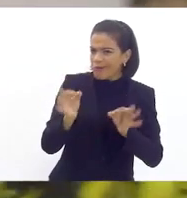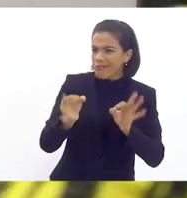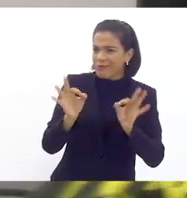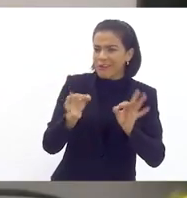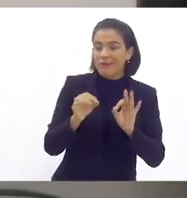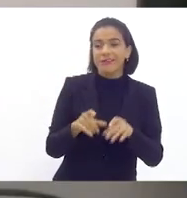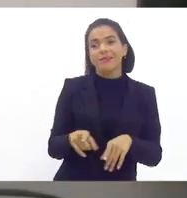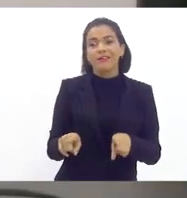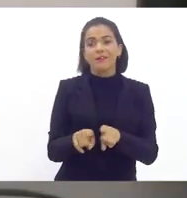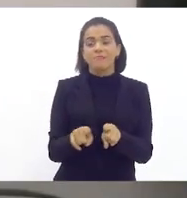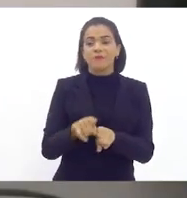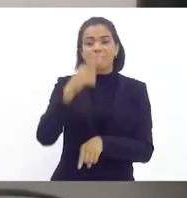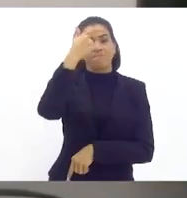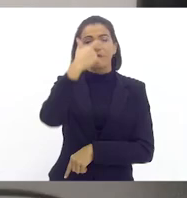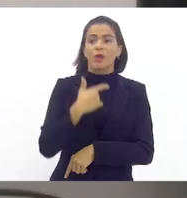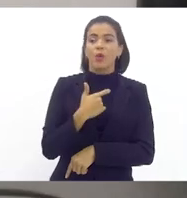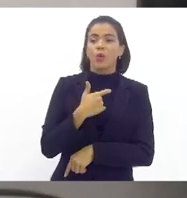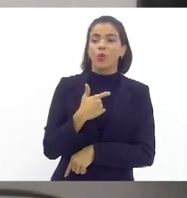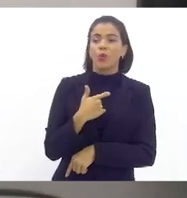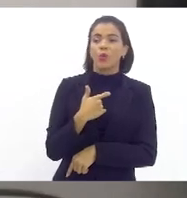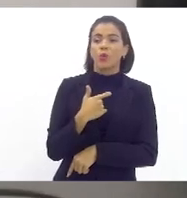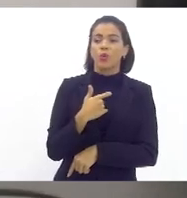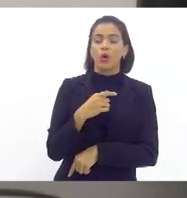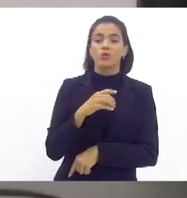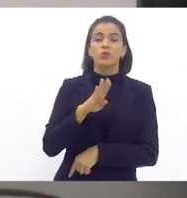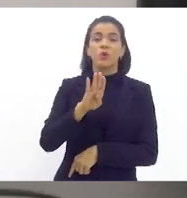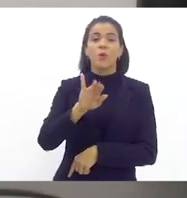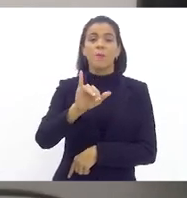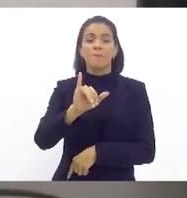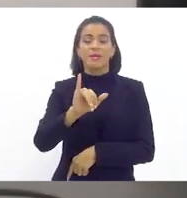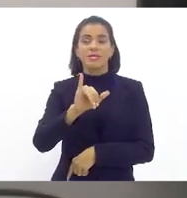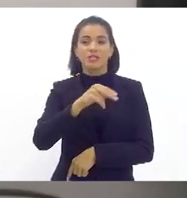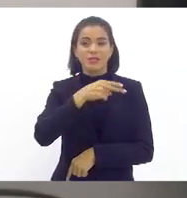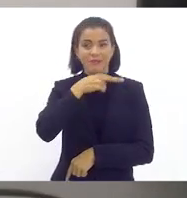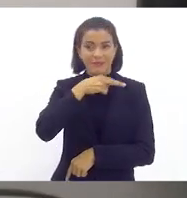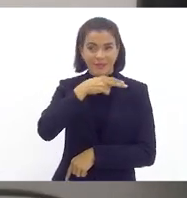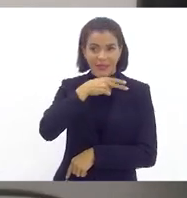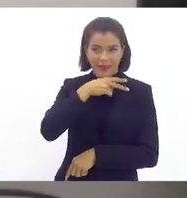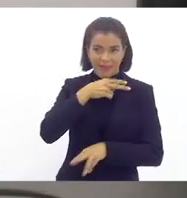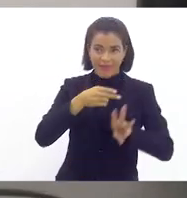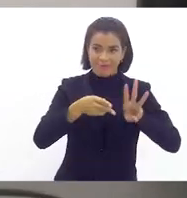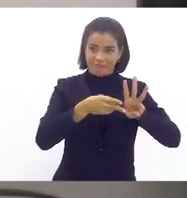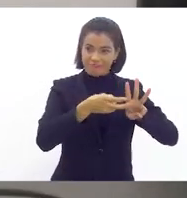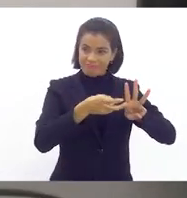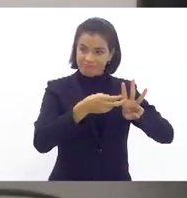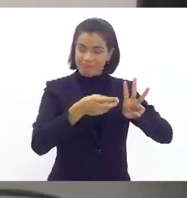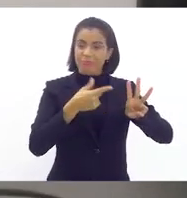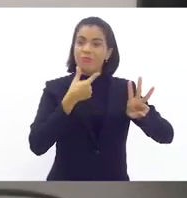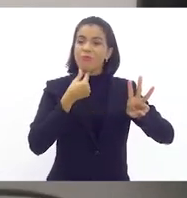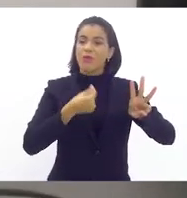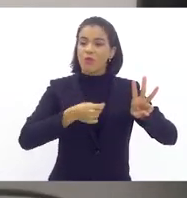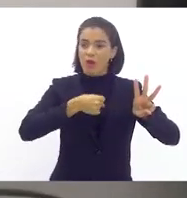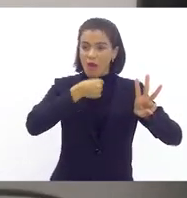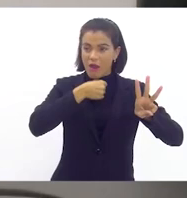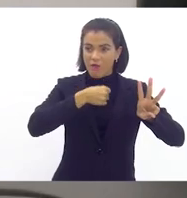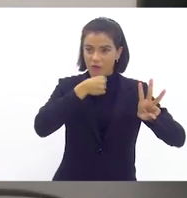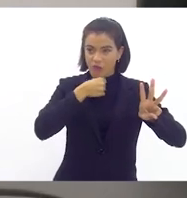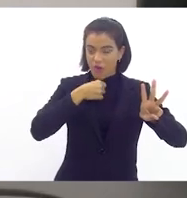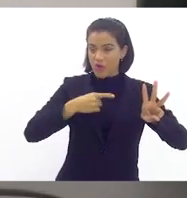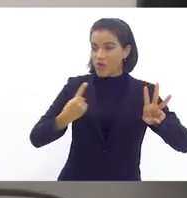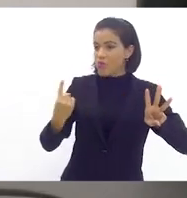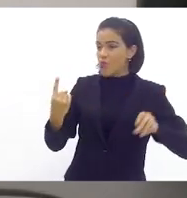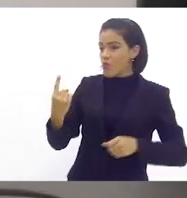Quero dizer que sou bisneta de indígena, meu avô, e de uma